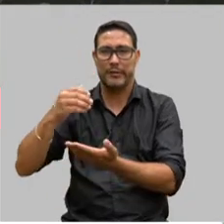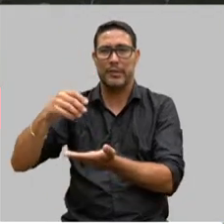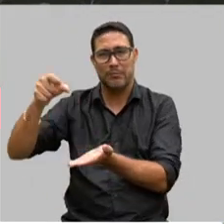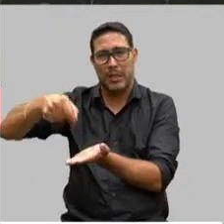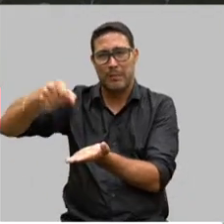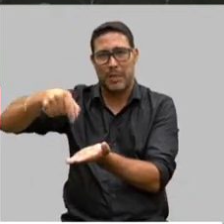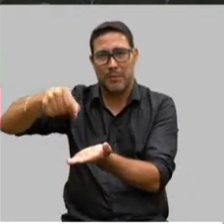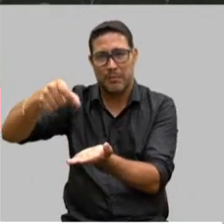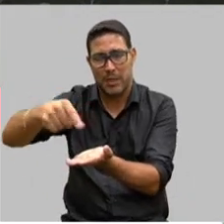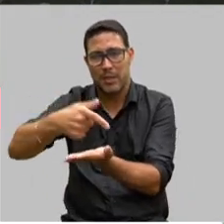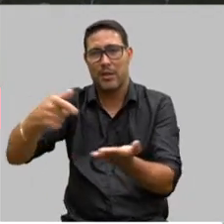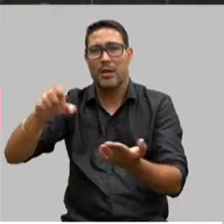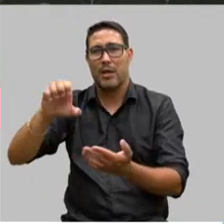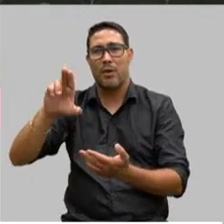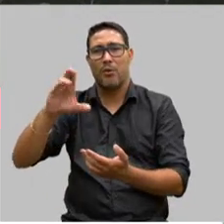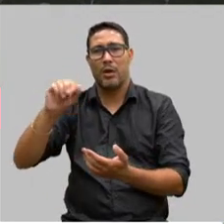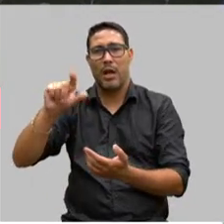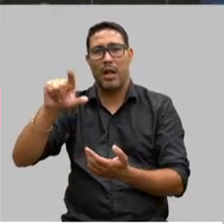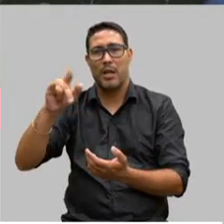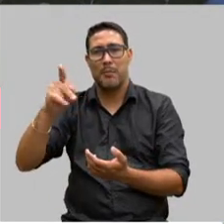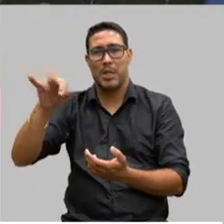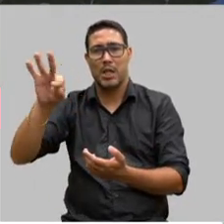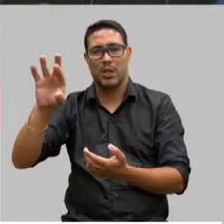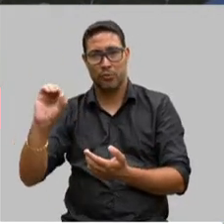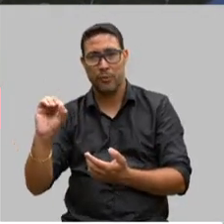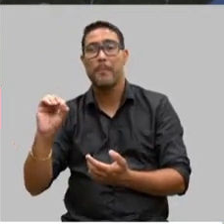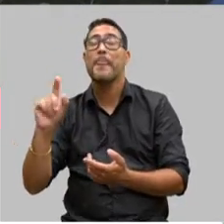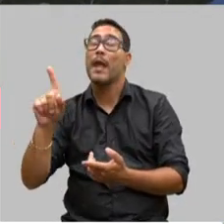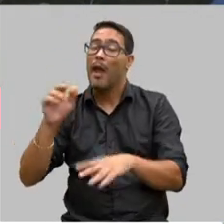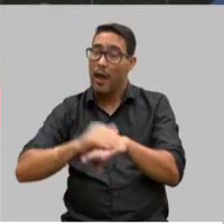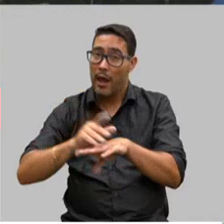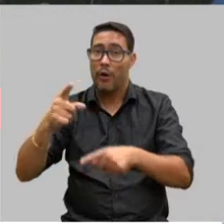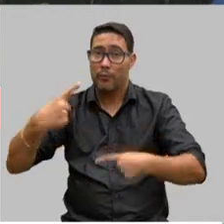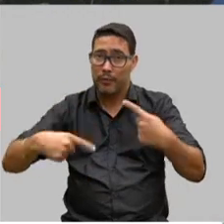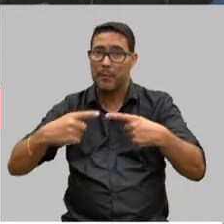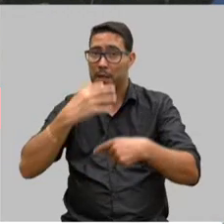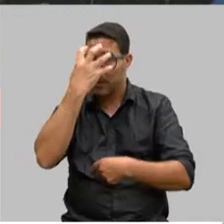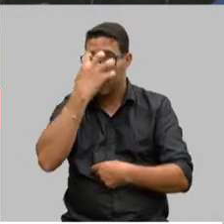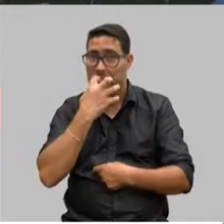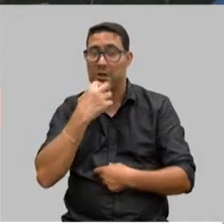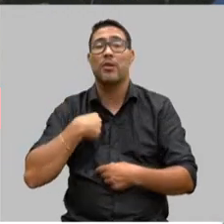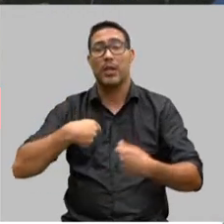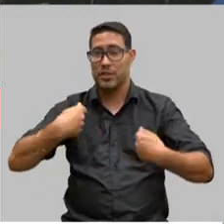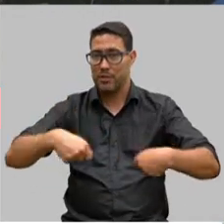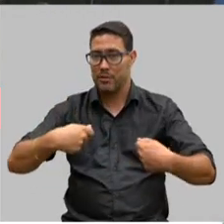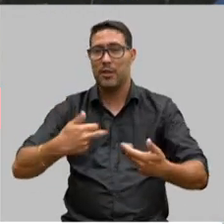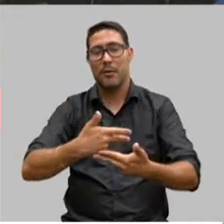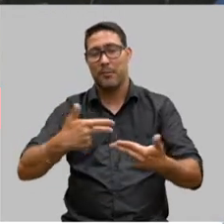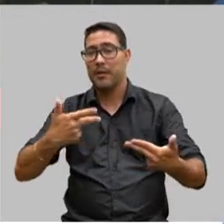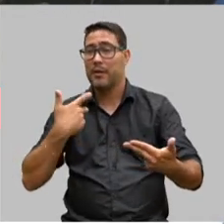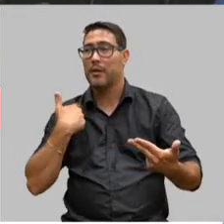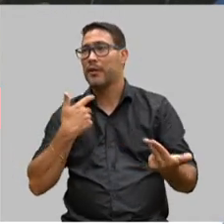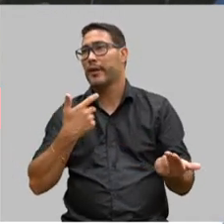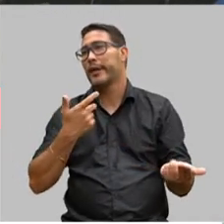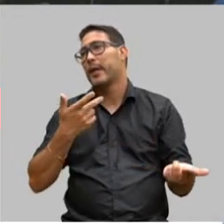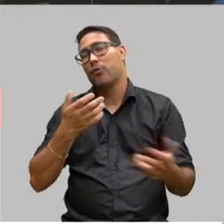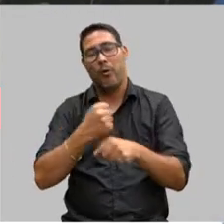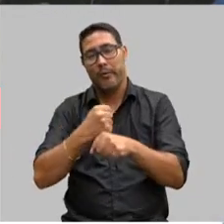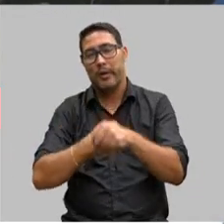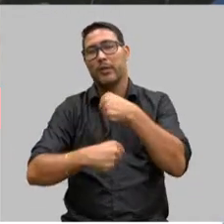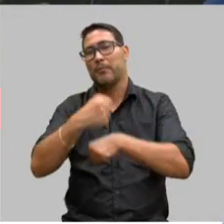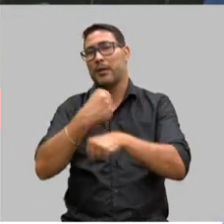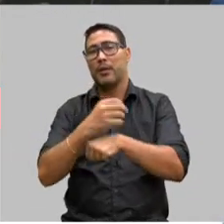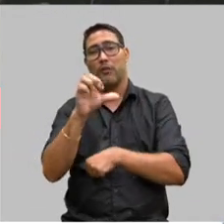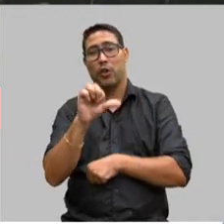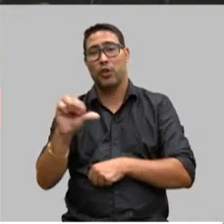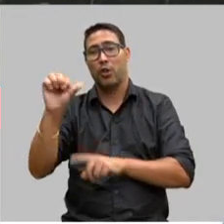eucalipto. Então, é um debate sério que precisa ser encarado. Não dá para a gente, todo ano, de seca profunda, como foi o ano passado. Foram 9 meses